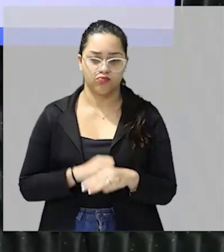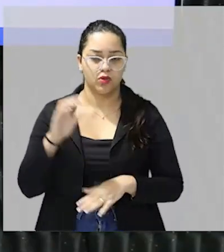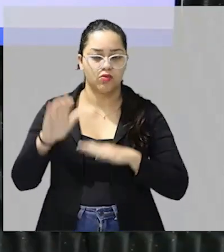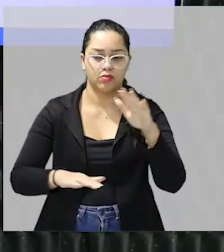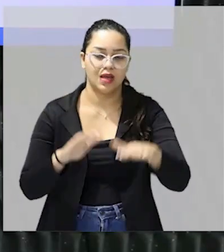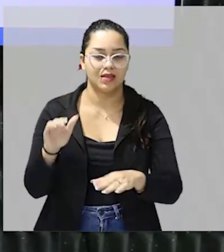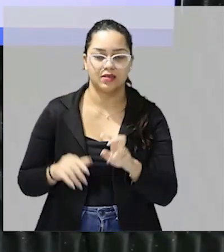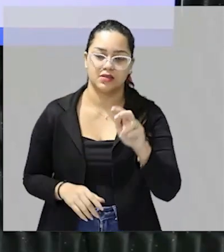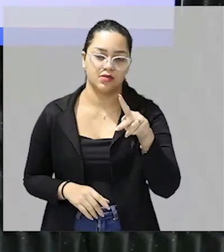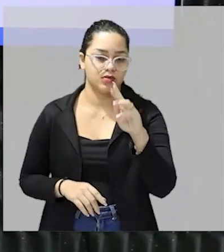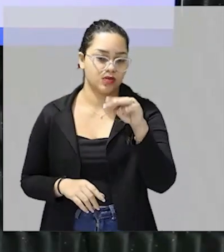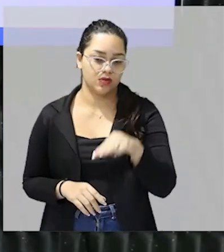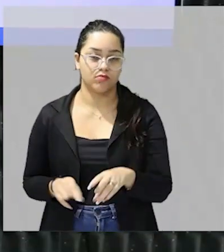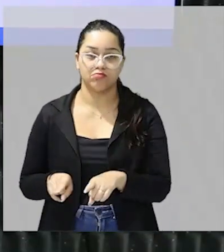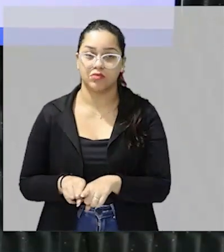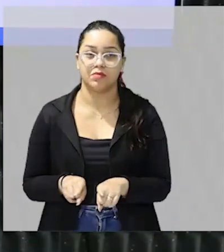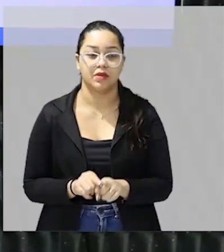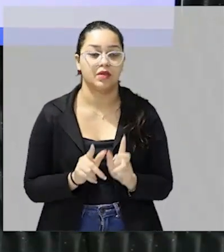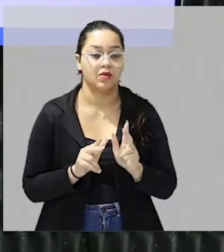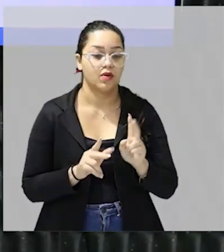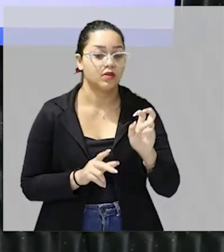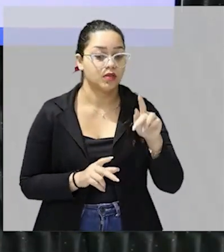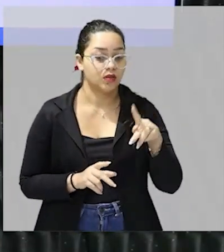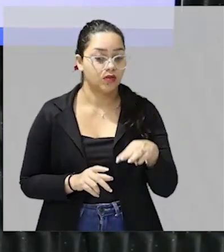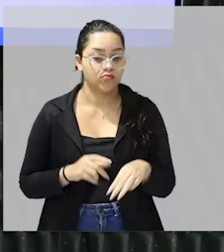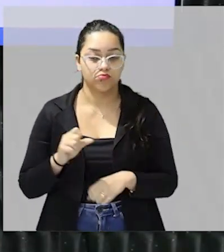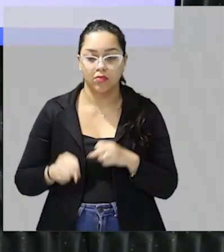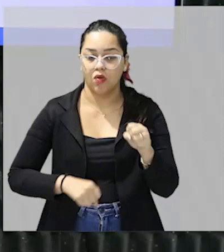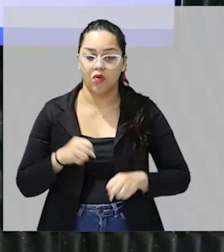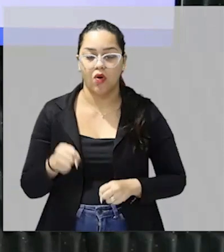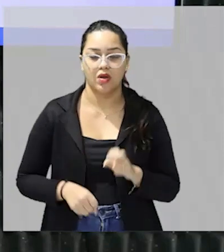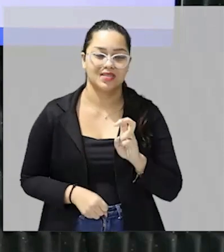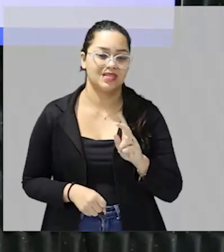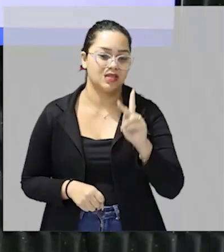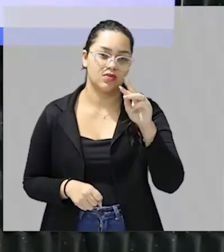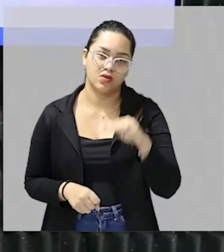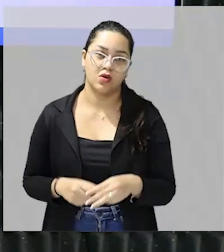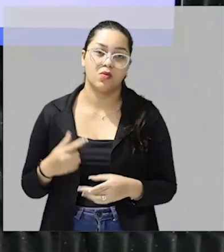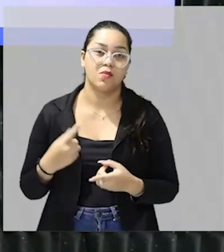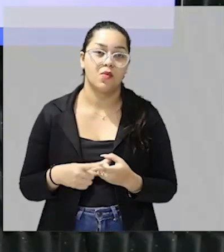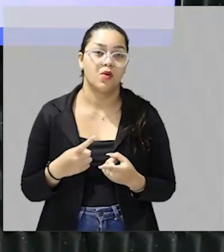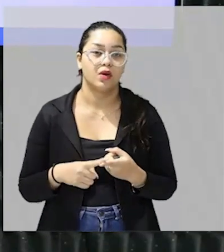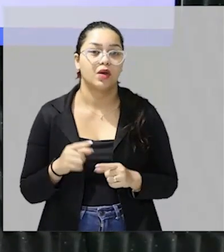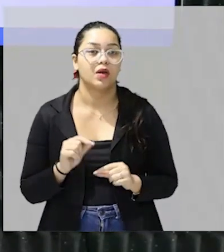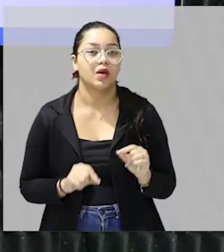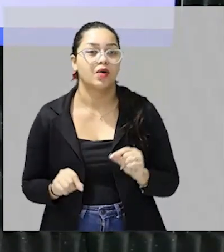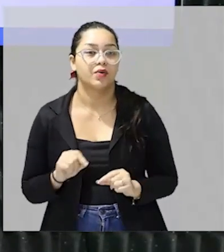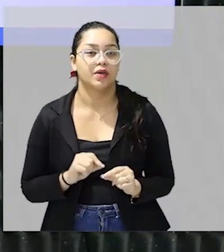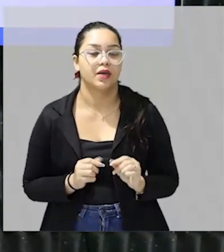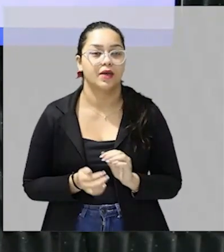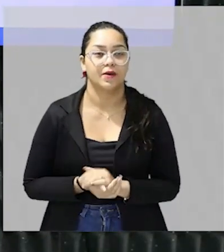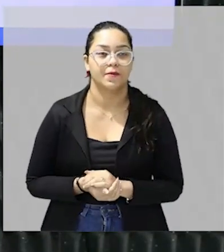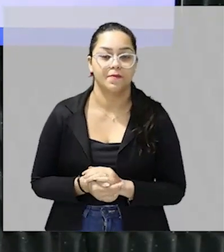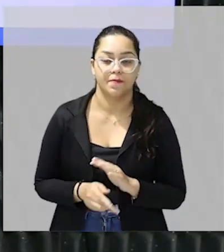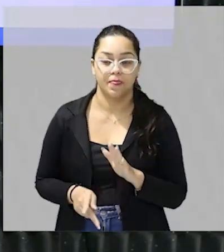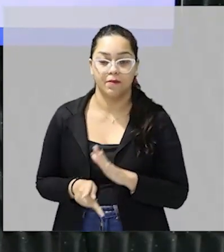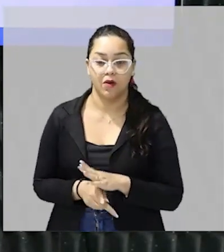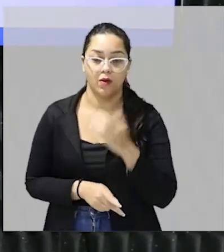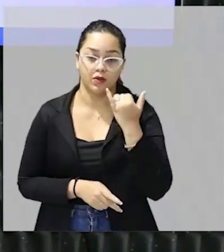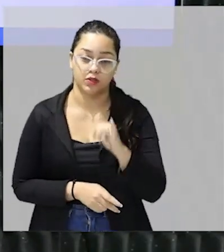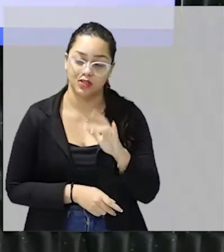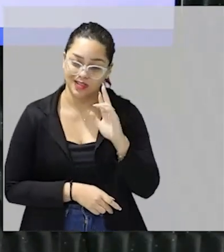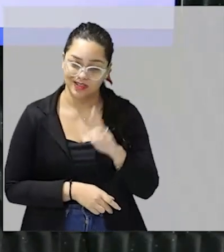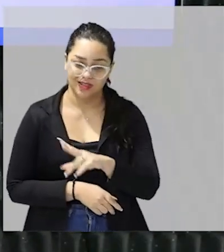5 km. Assim como o indivíduo que nada 5 km, ele não corre 5 km. Porque são questões